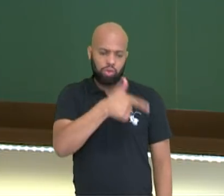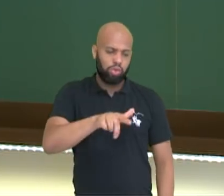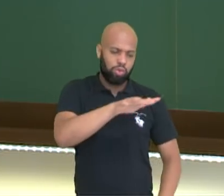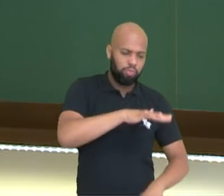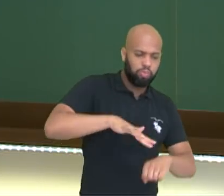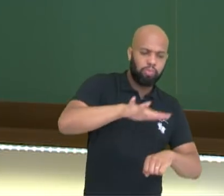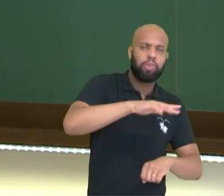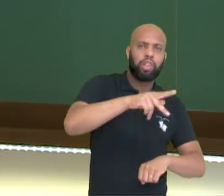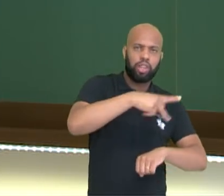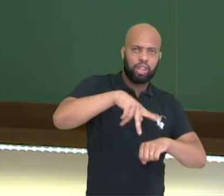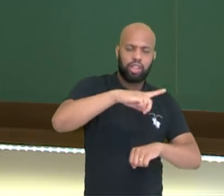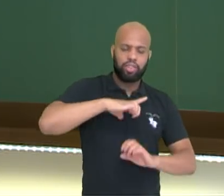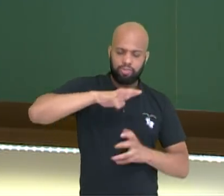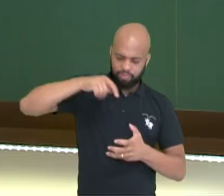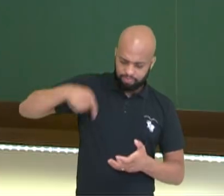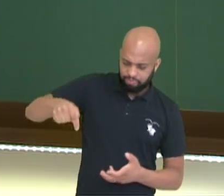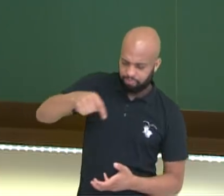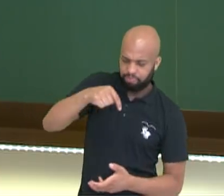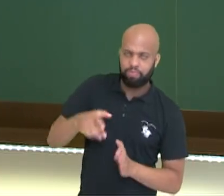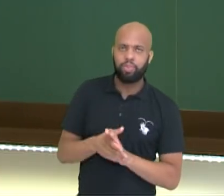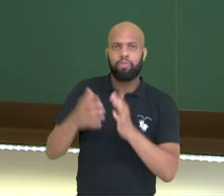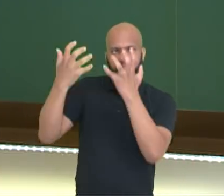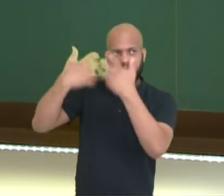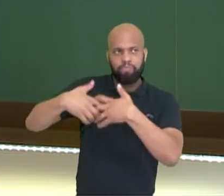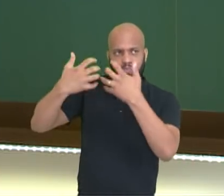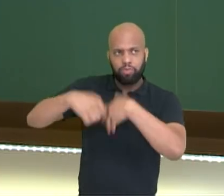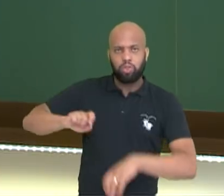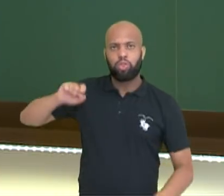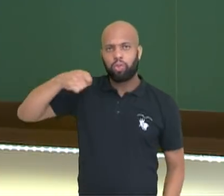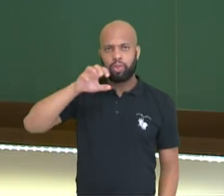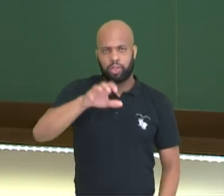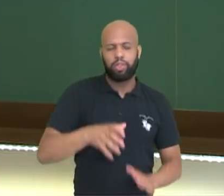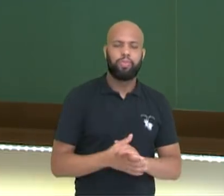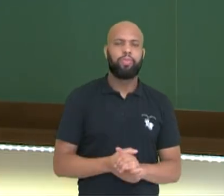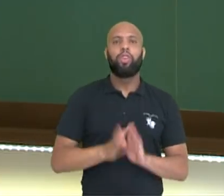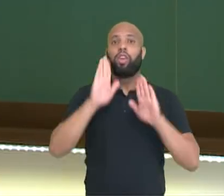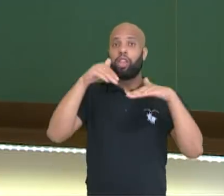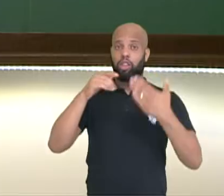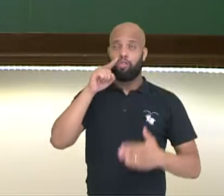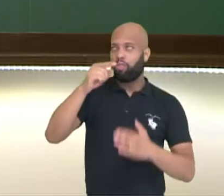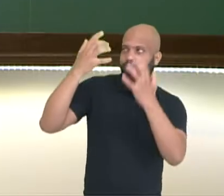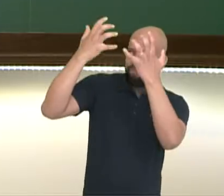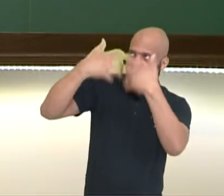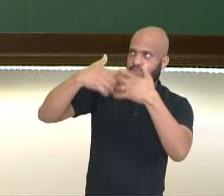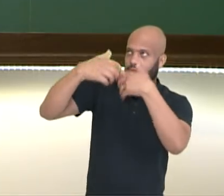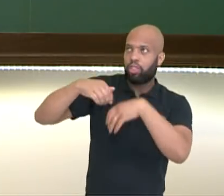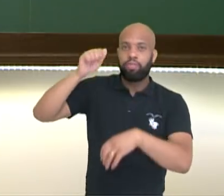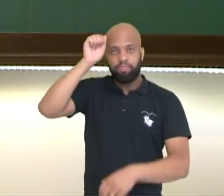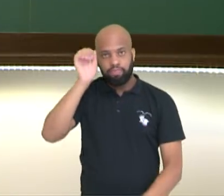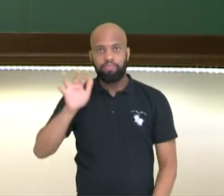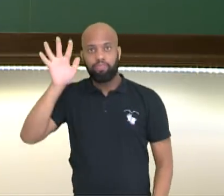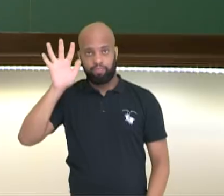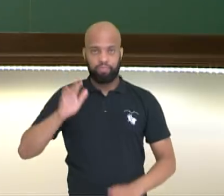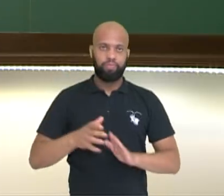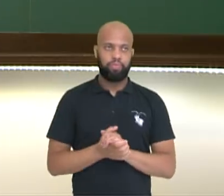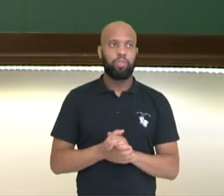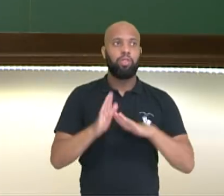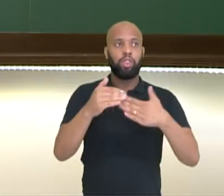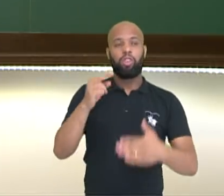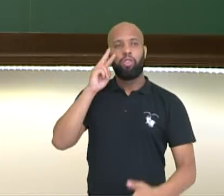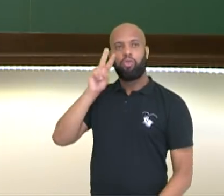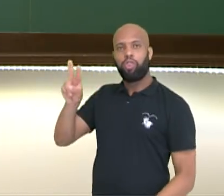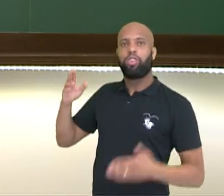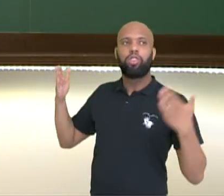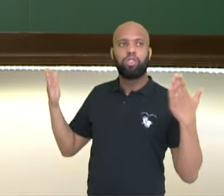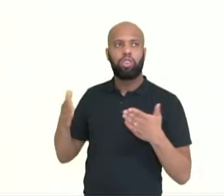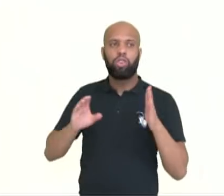demais dentro do nosso planeta? Pensa um pouquinho nisso aí, ó. E enquanto você está pensando, ó, visualiza aqui na tela que eu trago para